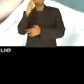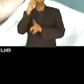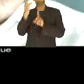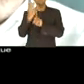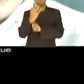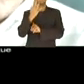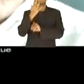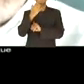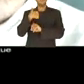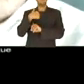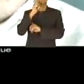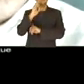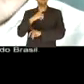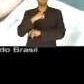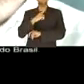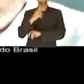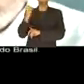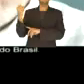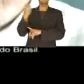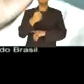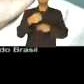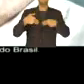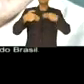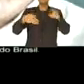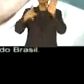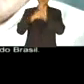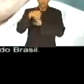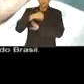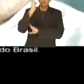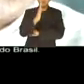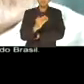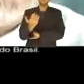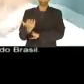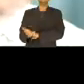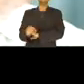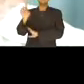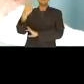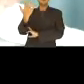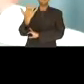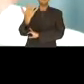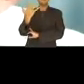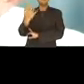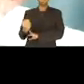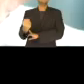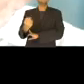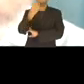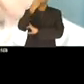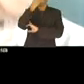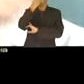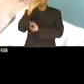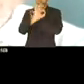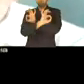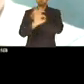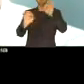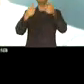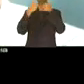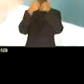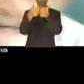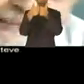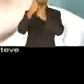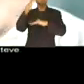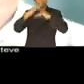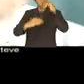me convencer que eu já tinha a ministra de Minas e Energia do Brasil. E ela, inegavelmente, foi uma ministra de